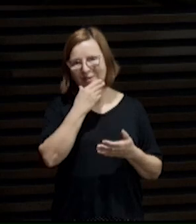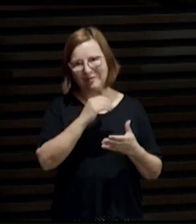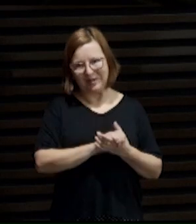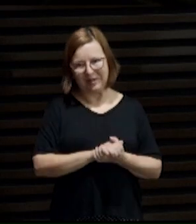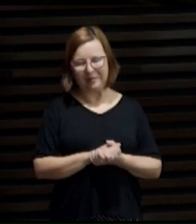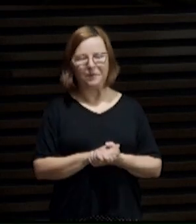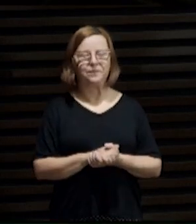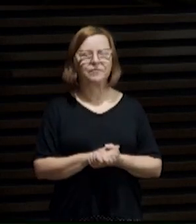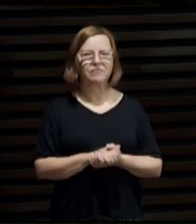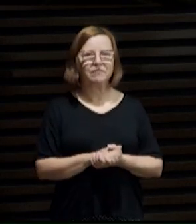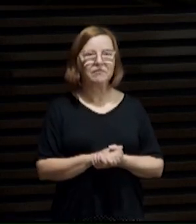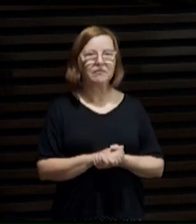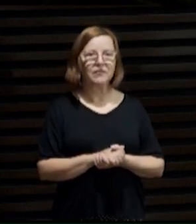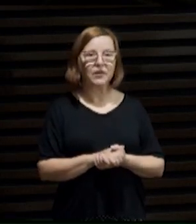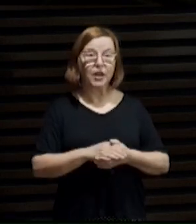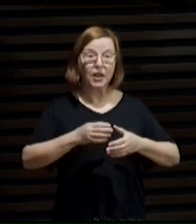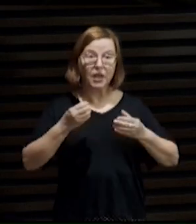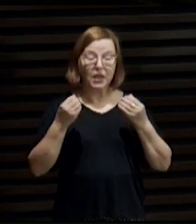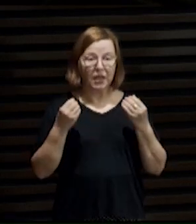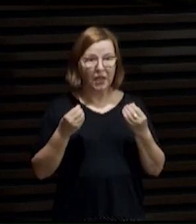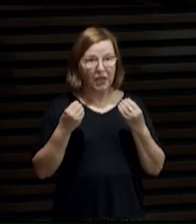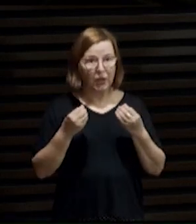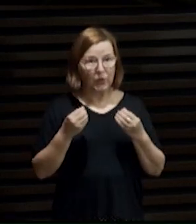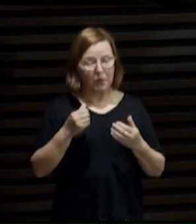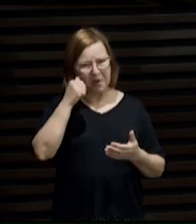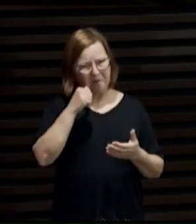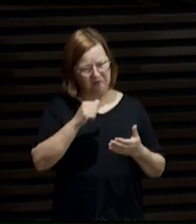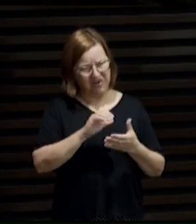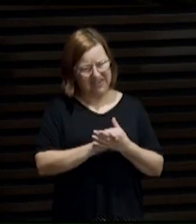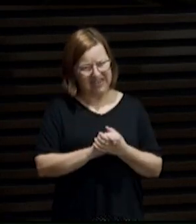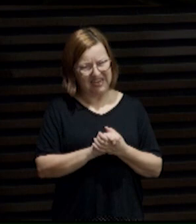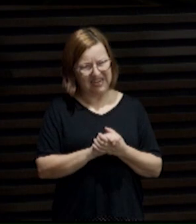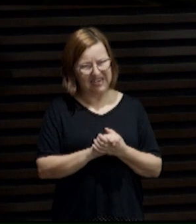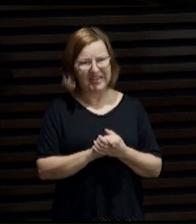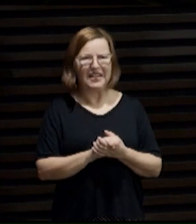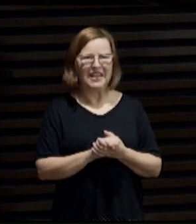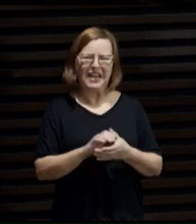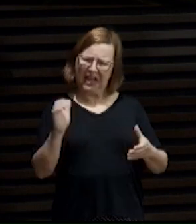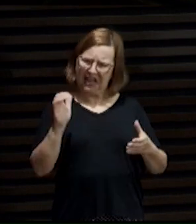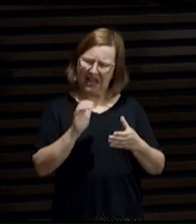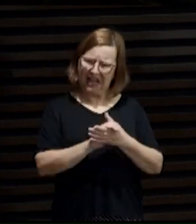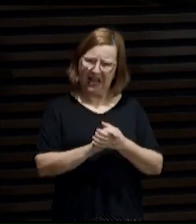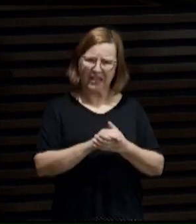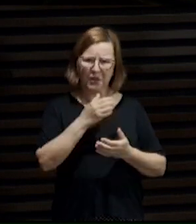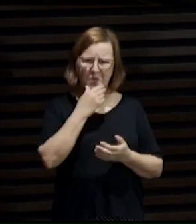alguém almeja ter um casamento como descrito no Salmo 128 e casa com um ímpio?